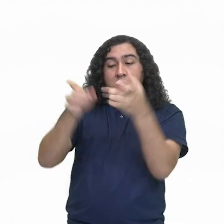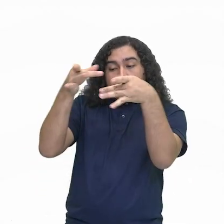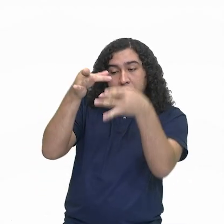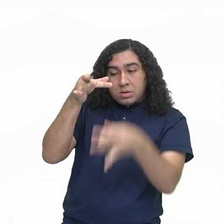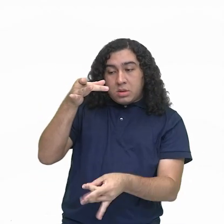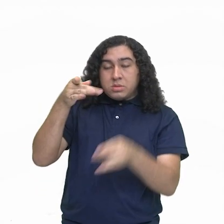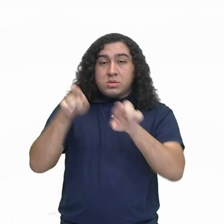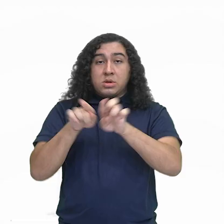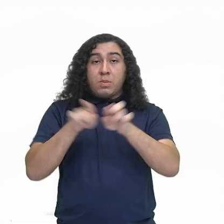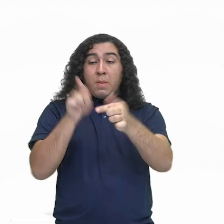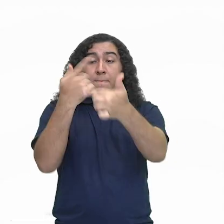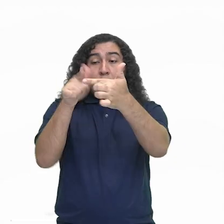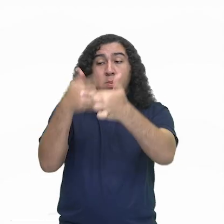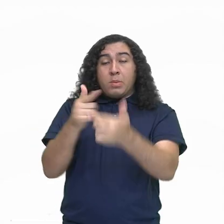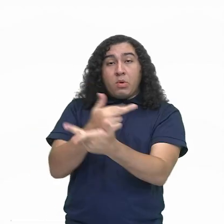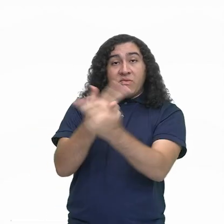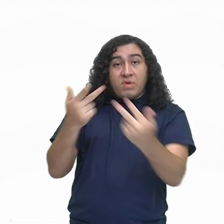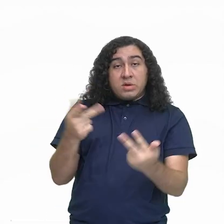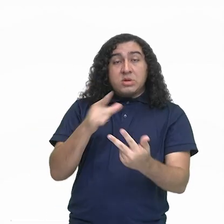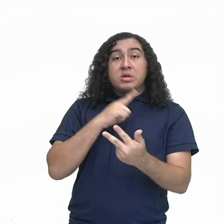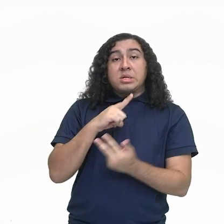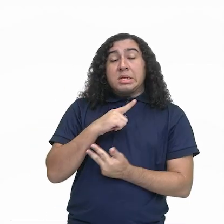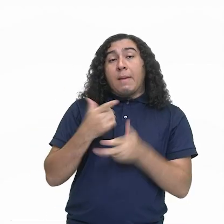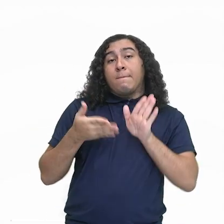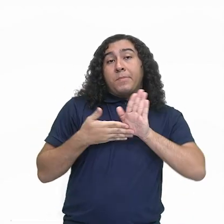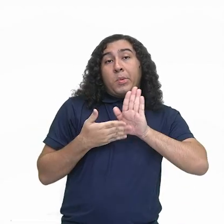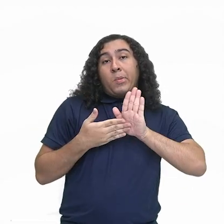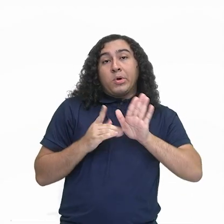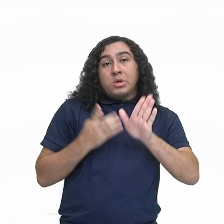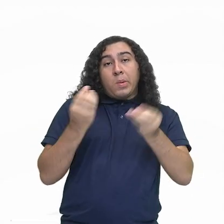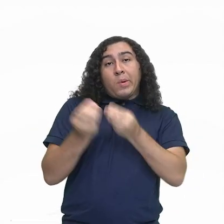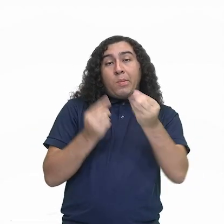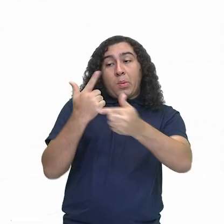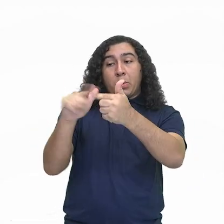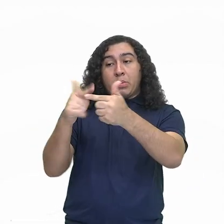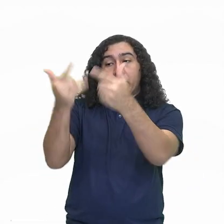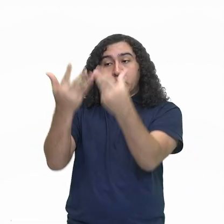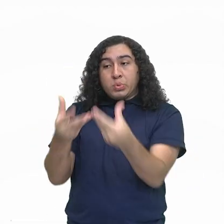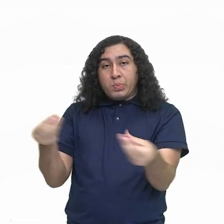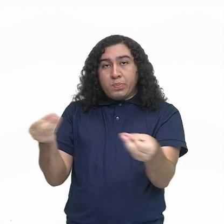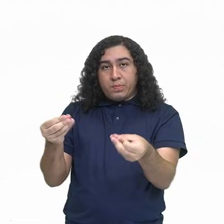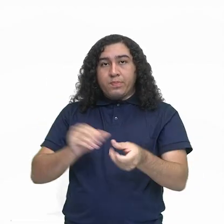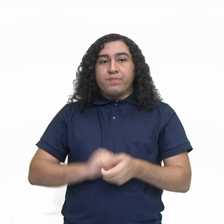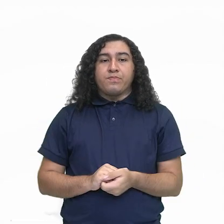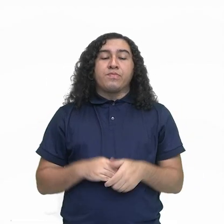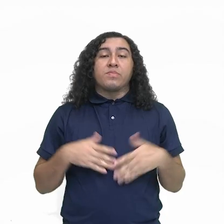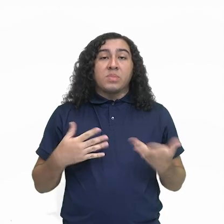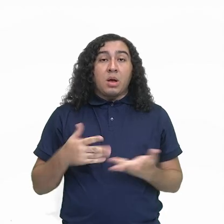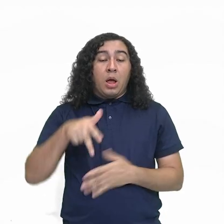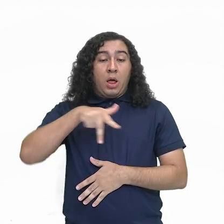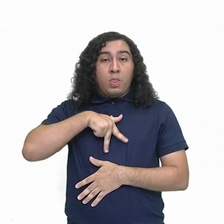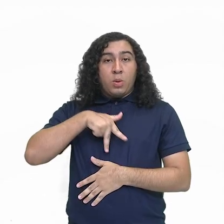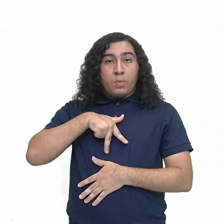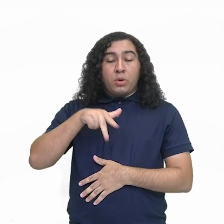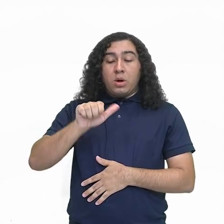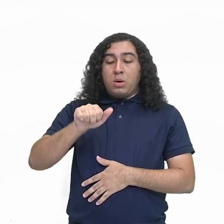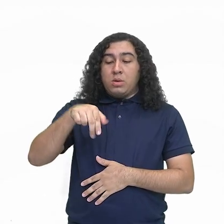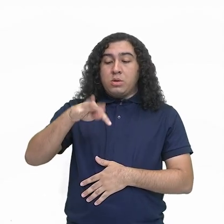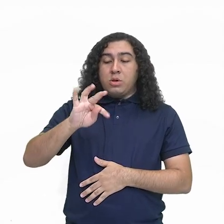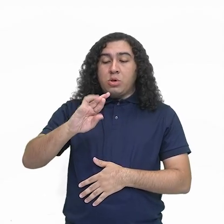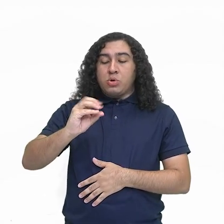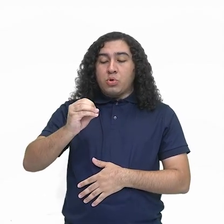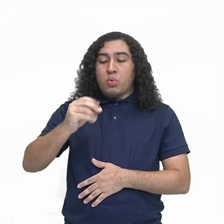conflitos sociais da atualidade. Então, nós vimos aí a antropologia. A antropologia, ela vai